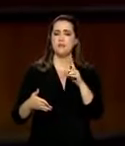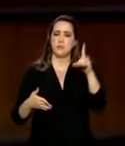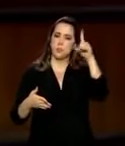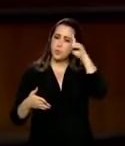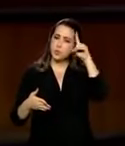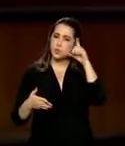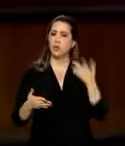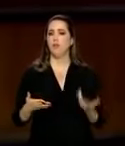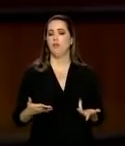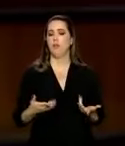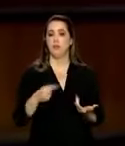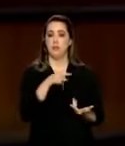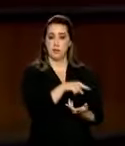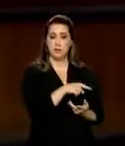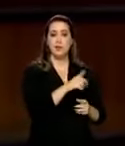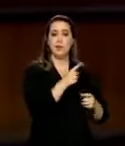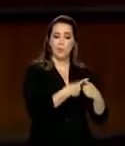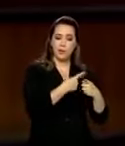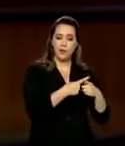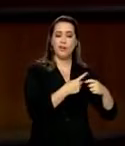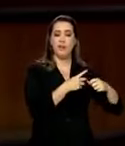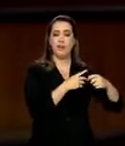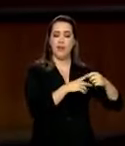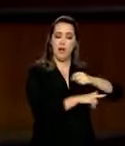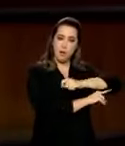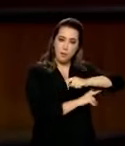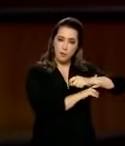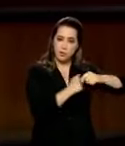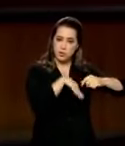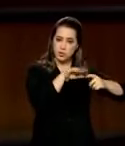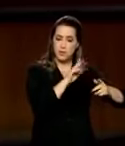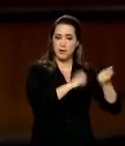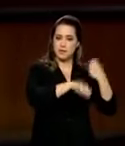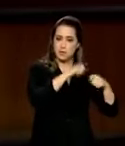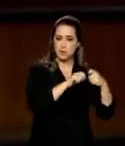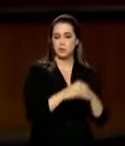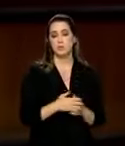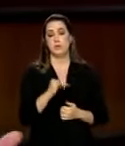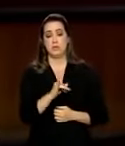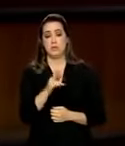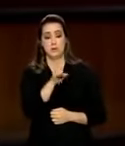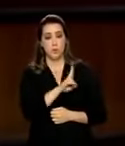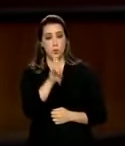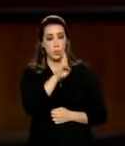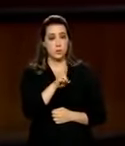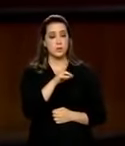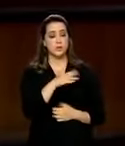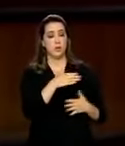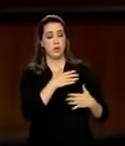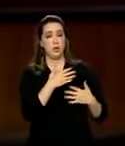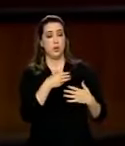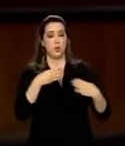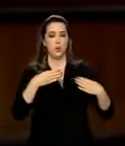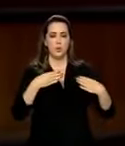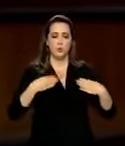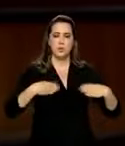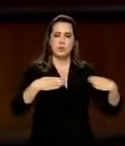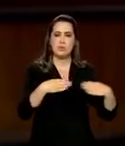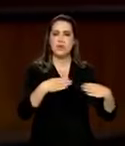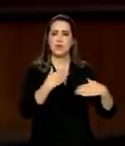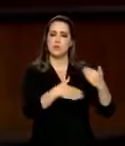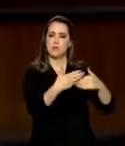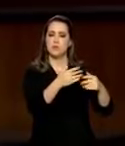recurso vai para a mão do ministro Rogério Marinho, do Desenvolvimento Regional, você pode concluir as obras